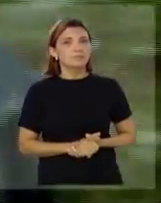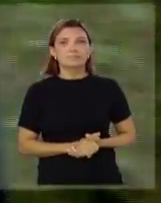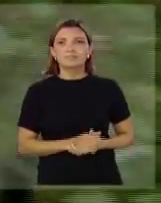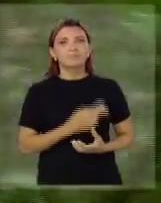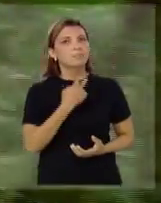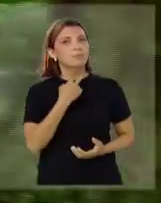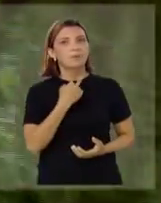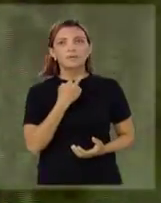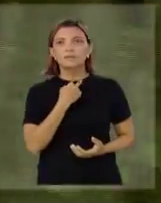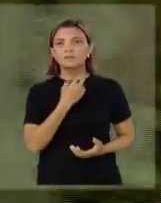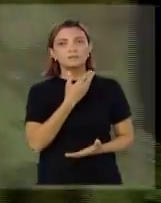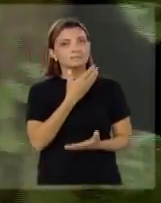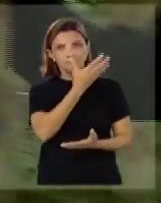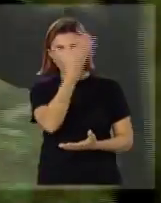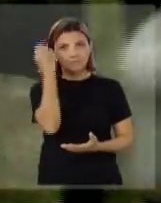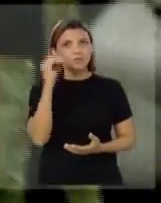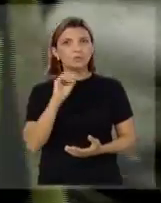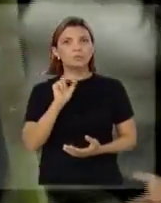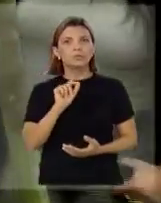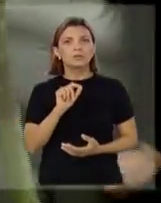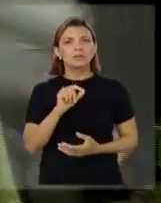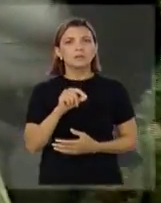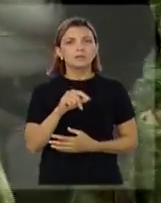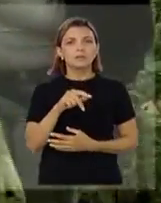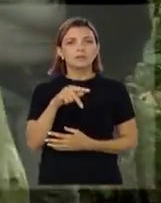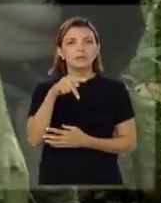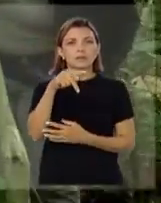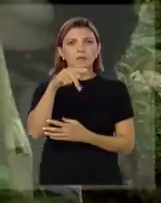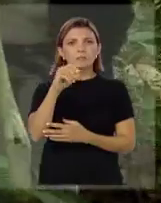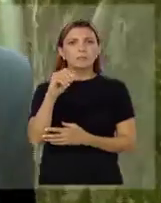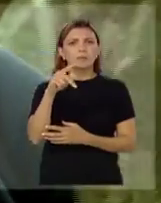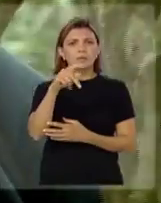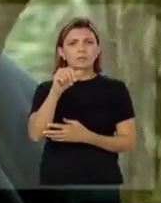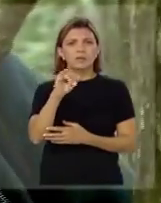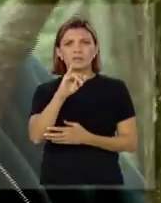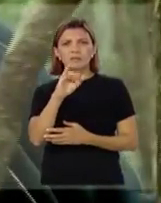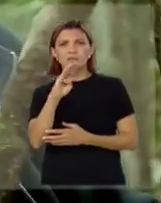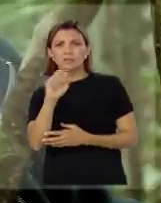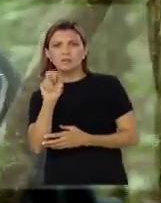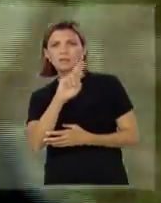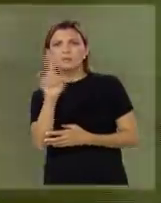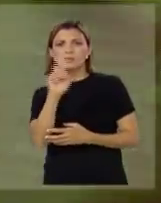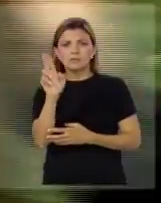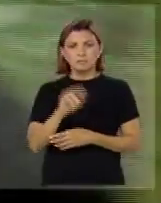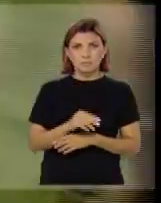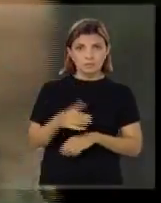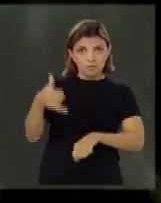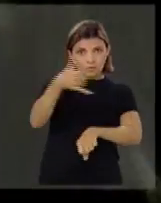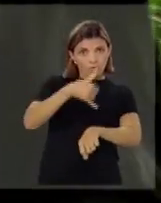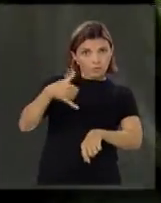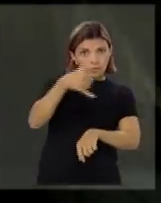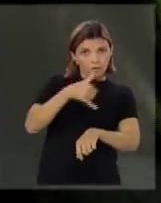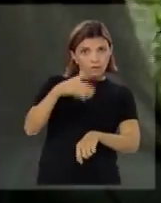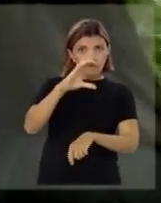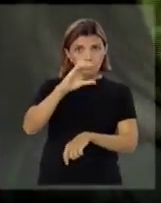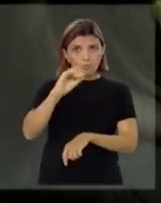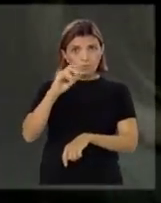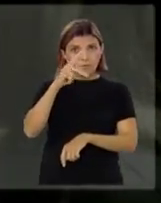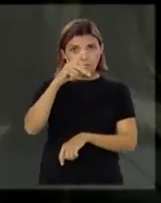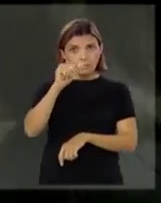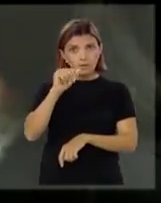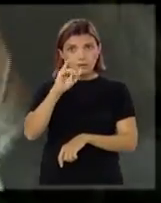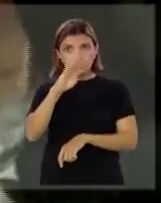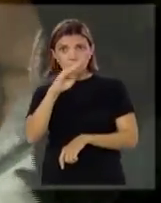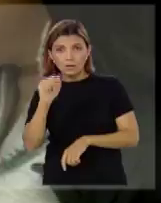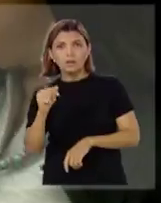uma que você não pode deixar de levar é a copaíba. É essa daqui, né? Uhum. O óleo da copaíba é